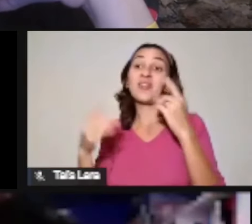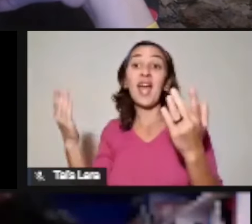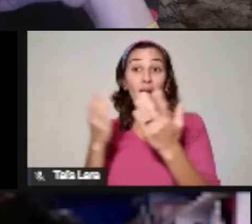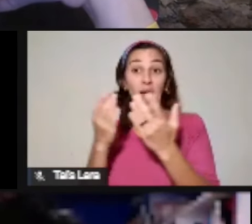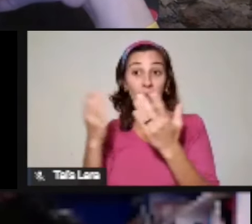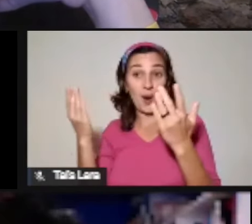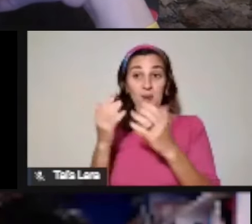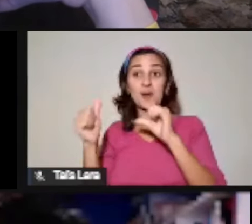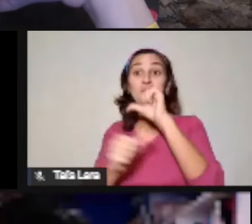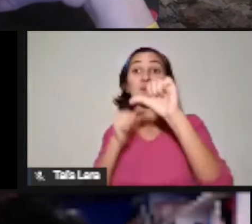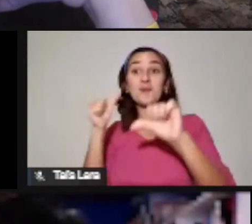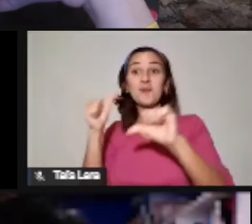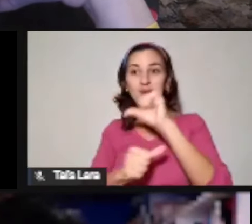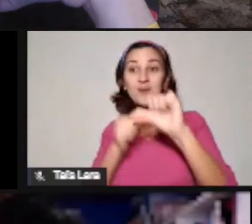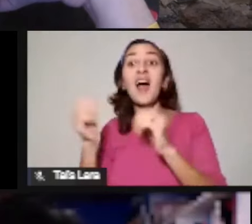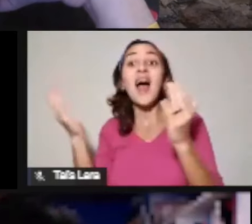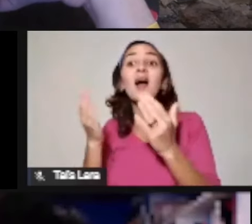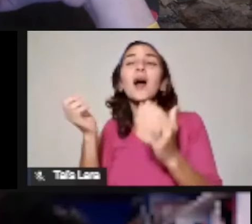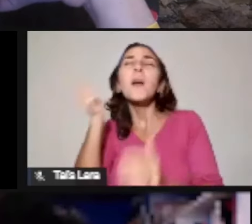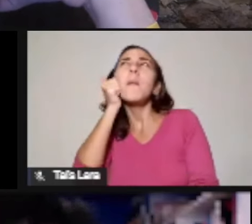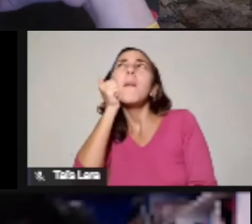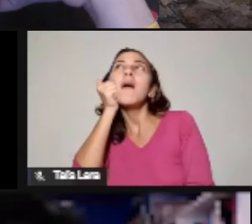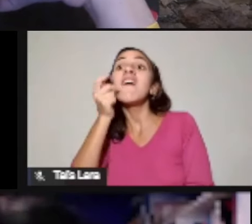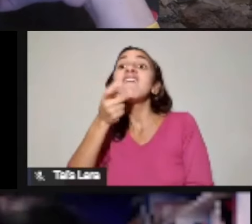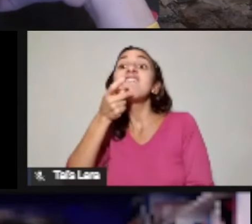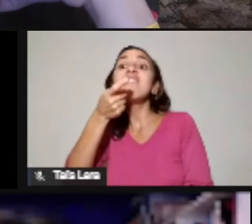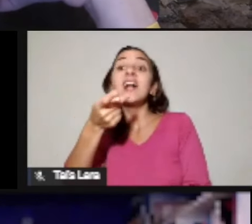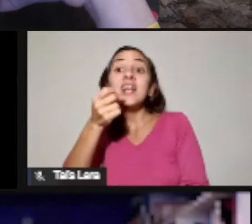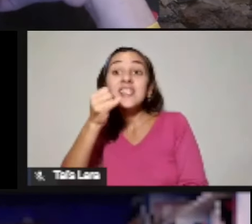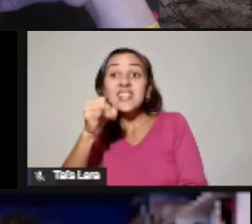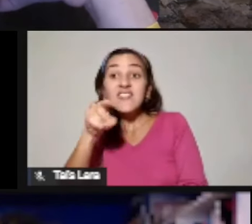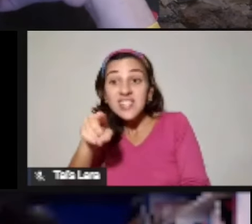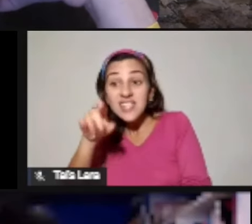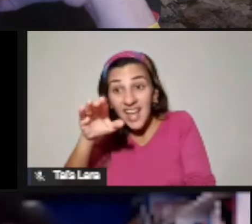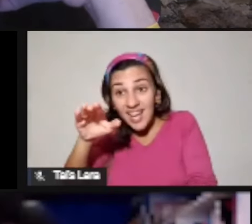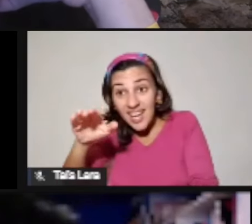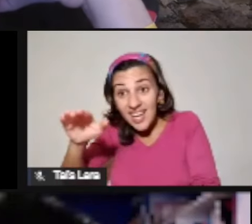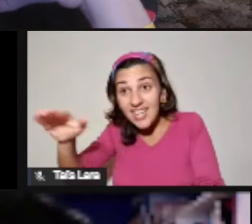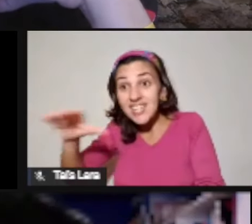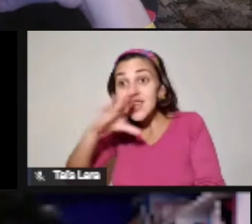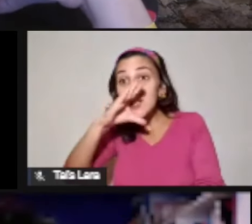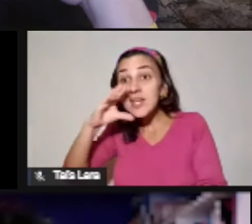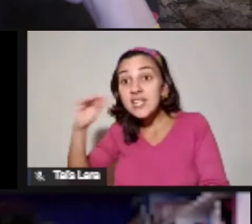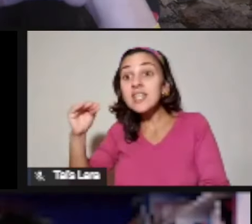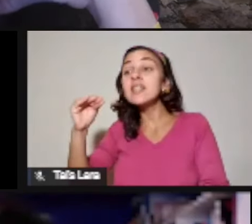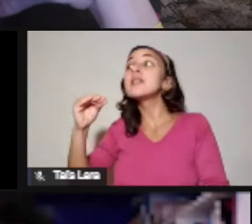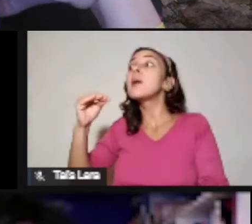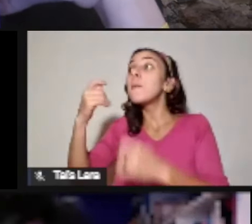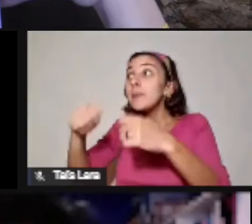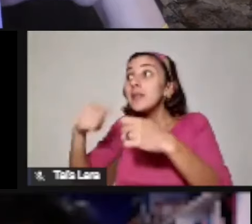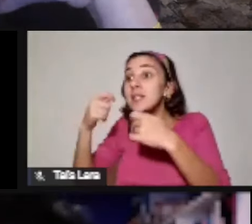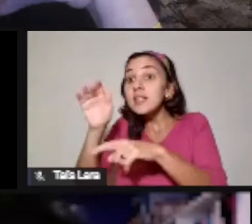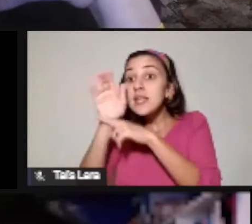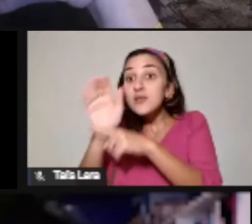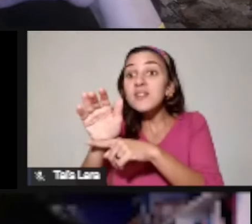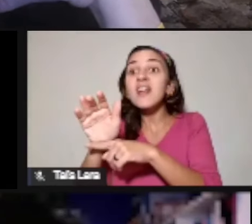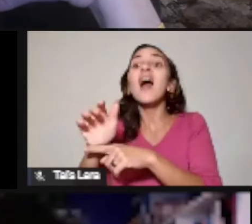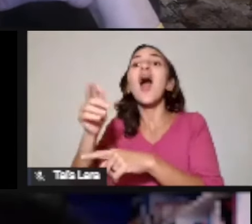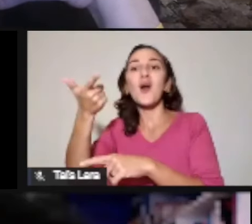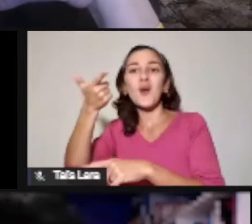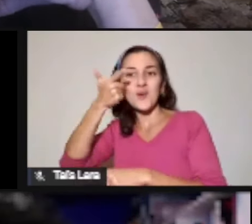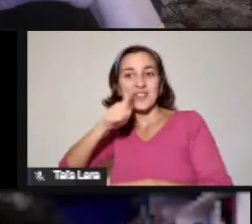você é criança ou adolescente e precisa de ajuda, Disque 0. E a criança vai lá e disca o 0 e vai cair direto para falar com um adulto de confiança que pode